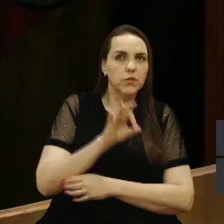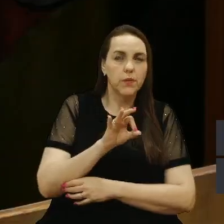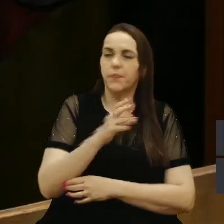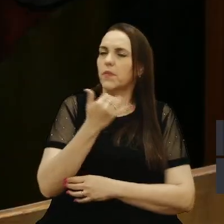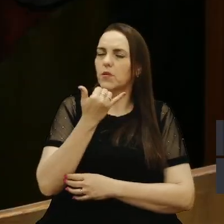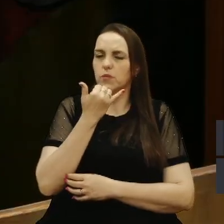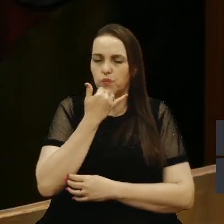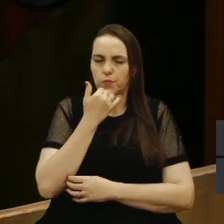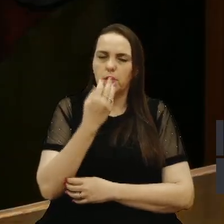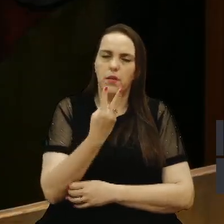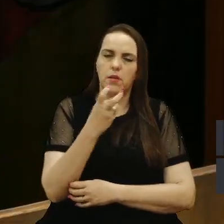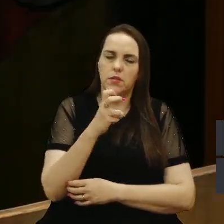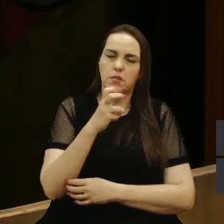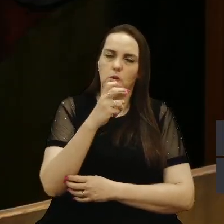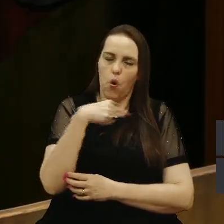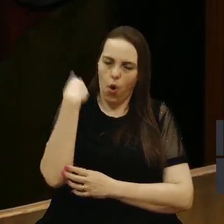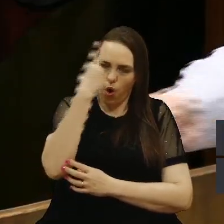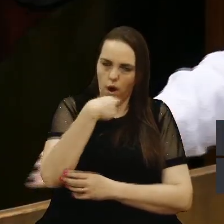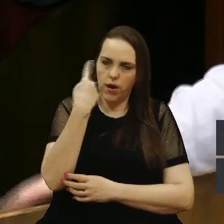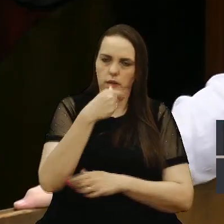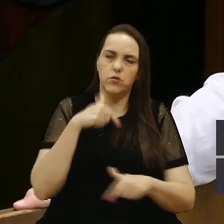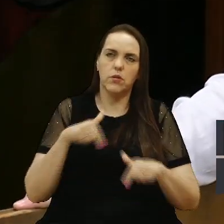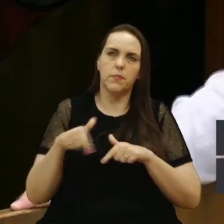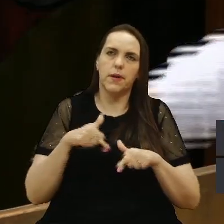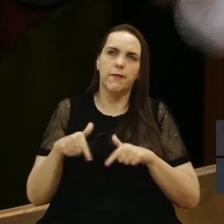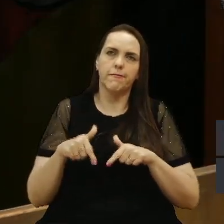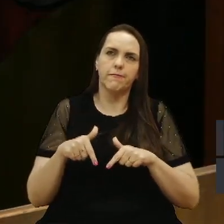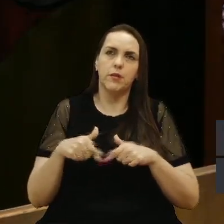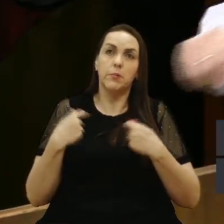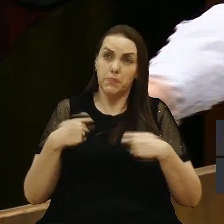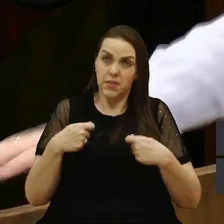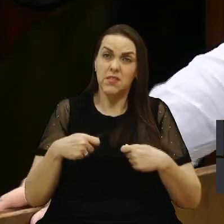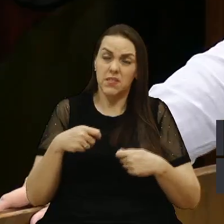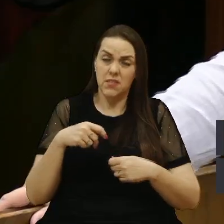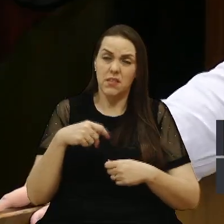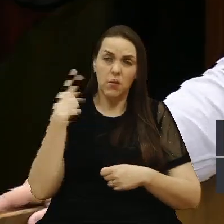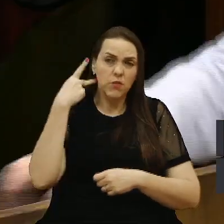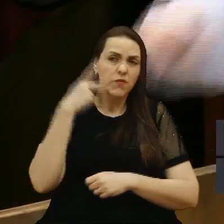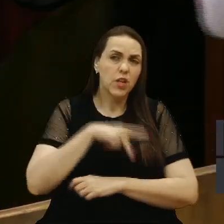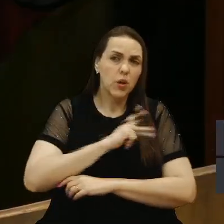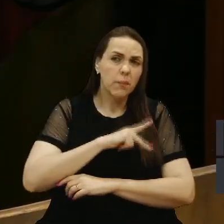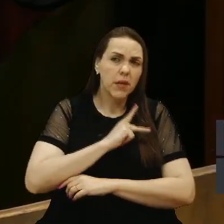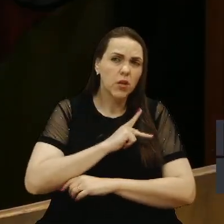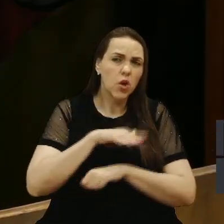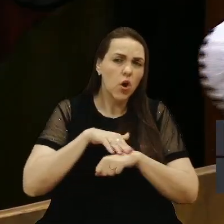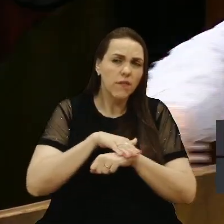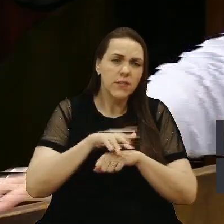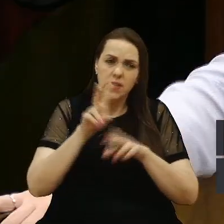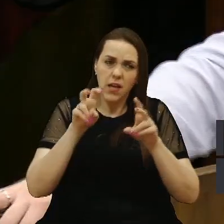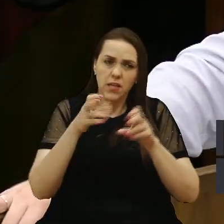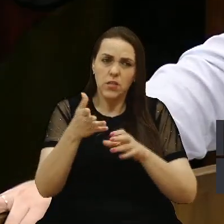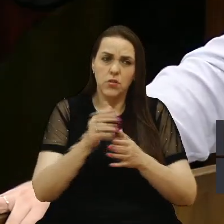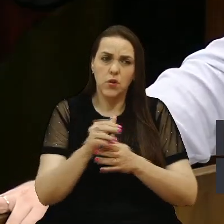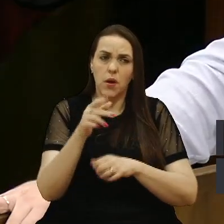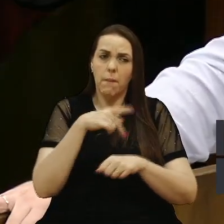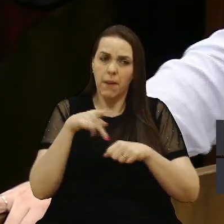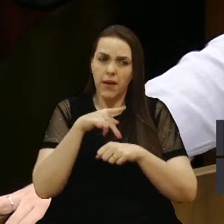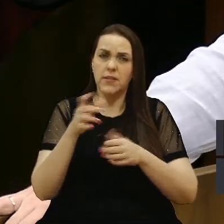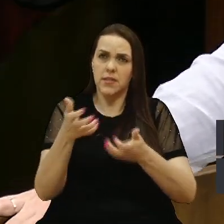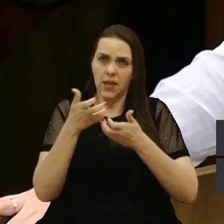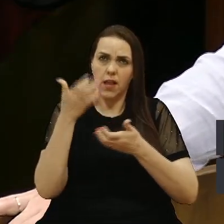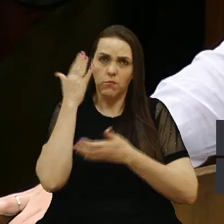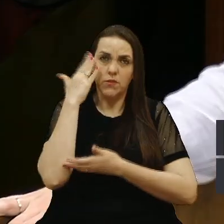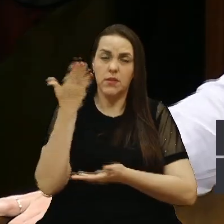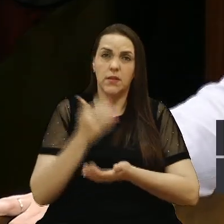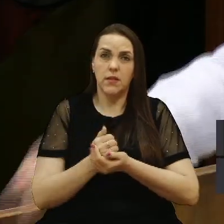horas trabalhadas, nós precisamos, vereador Pedro, conversar sobre isso, sobre o país que nós queremos ser.